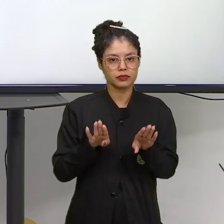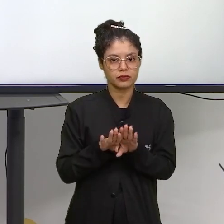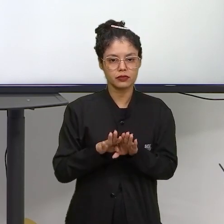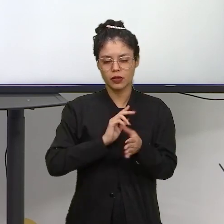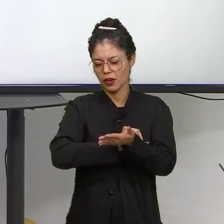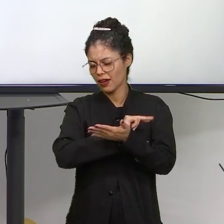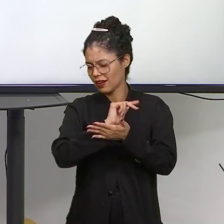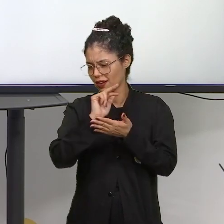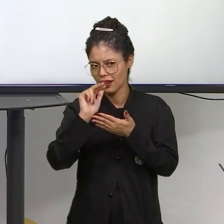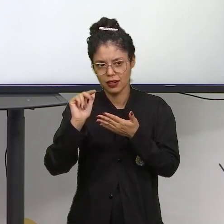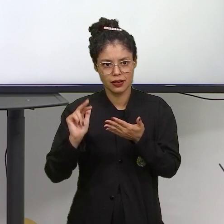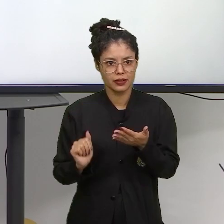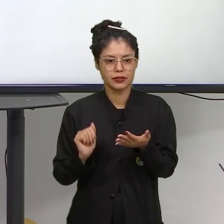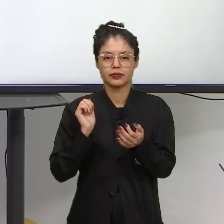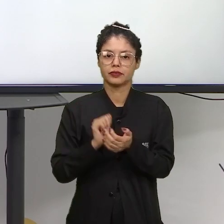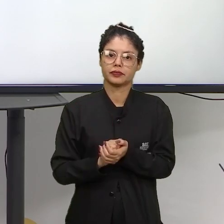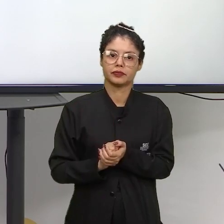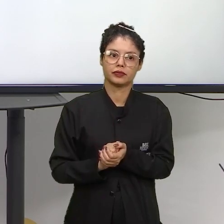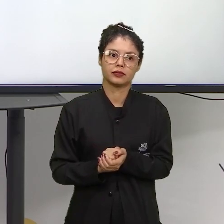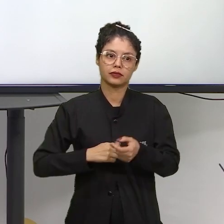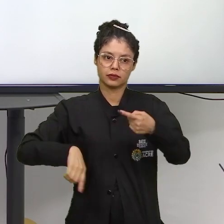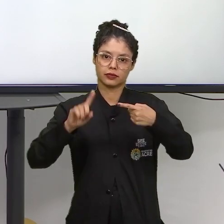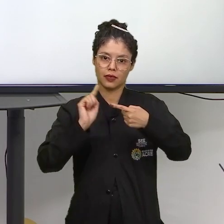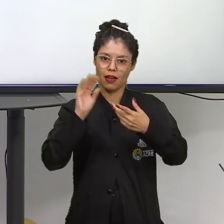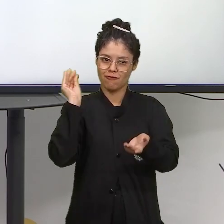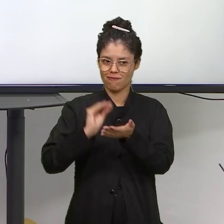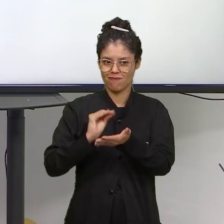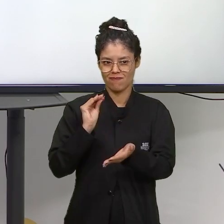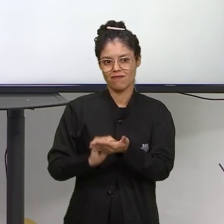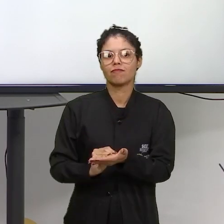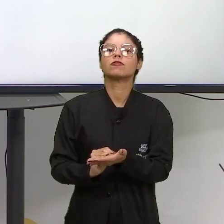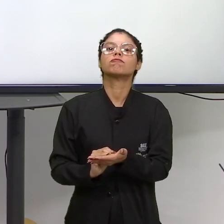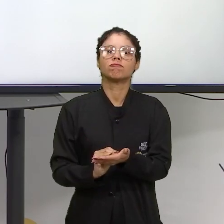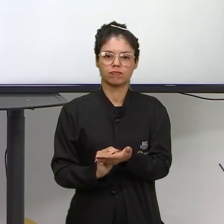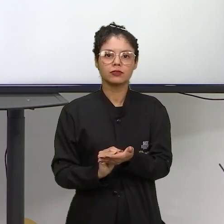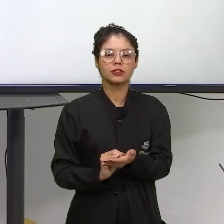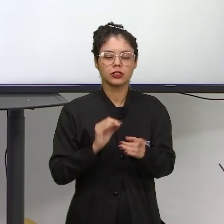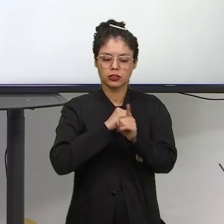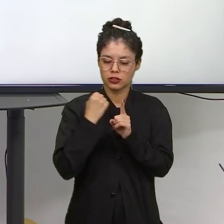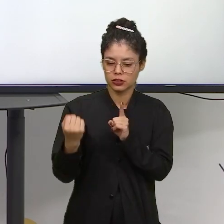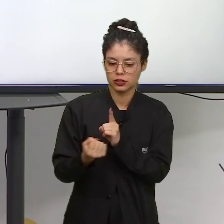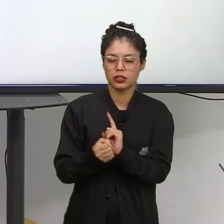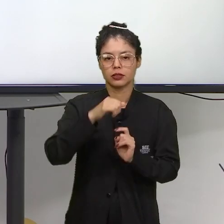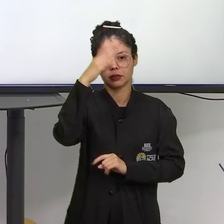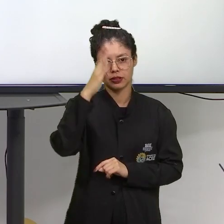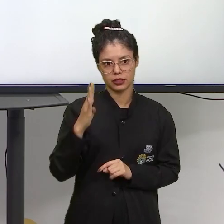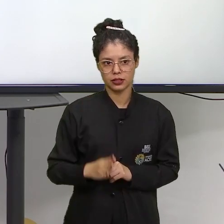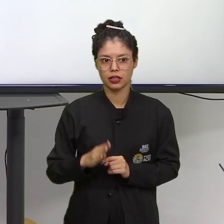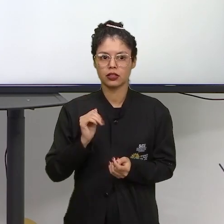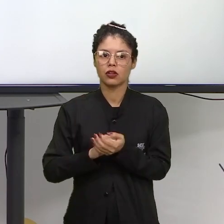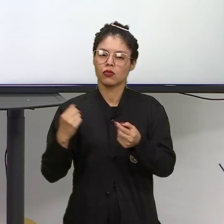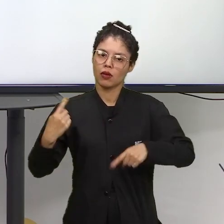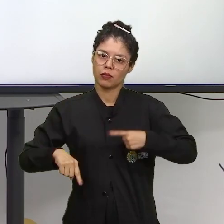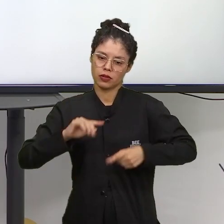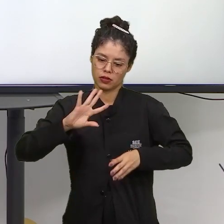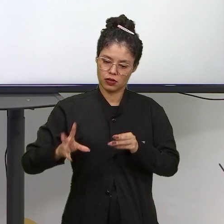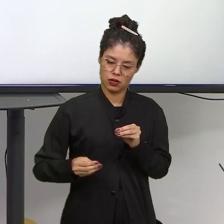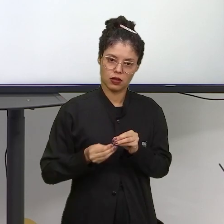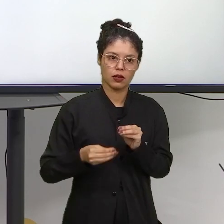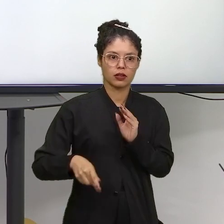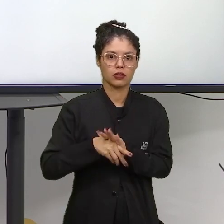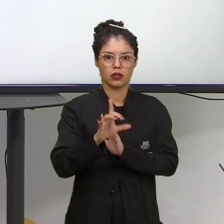dar por vários fatores, entre eles a insatisfação de vários setores da sociedade brasileira quanto à política implementada por